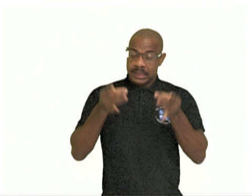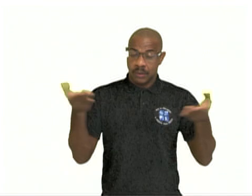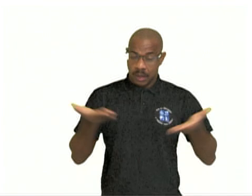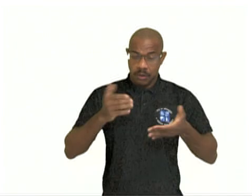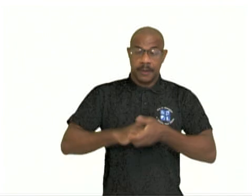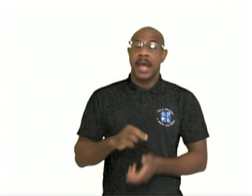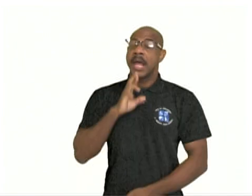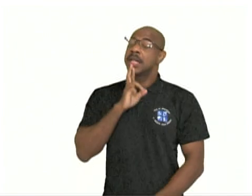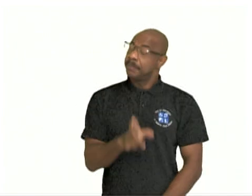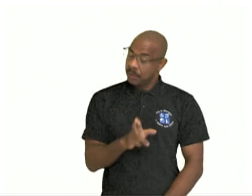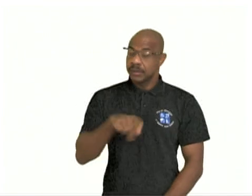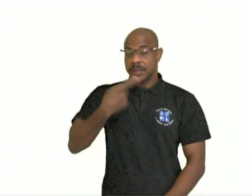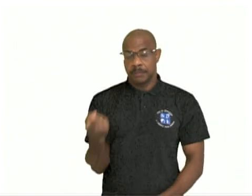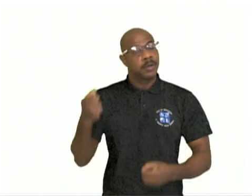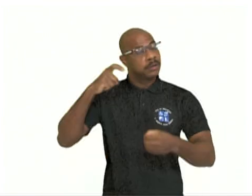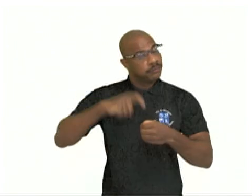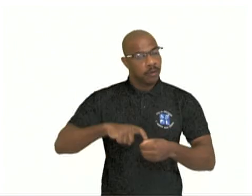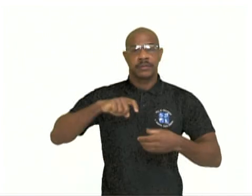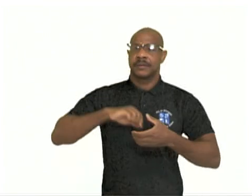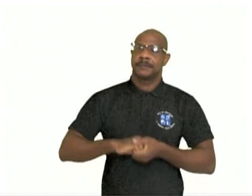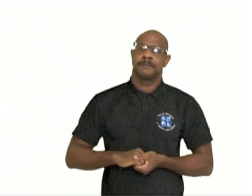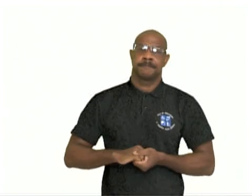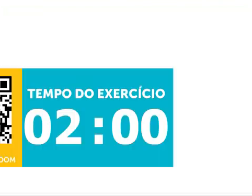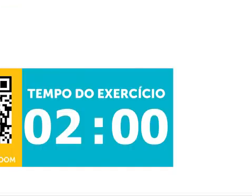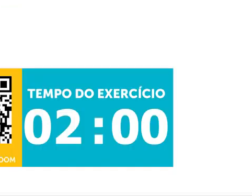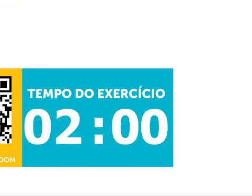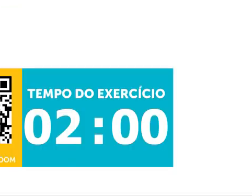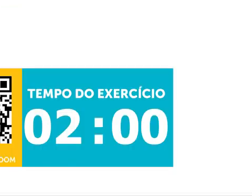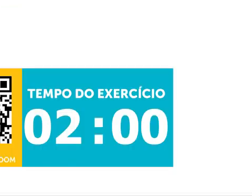atenção, respondam e a gente já volta para corrigir.